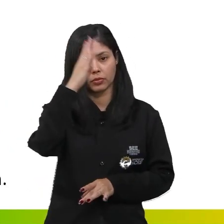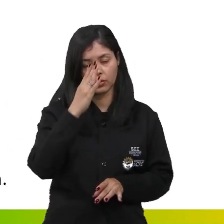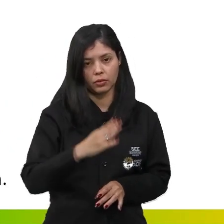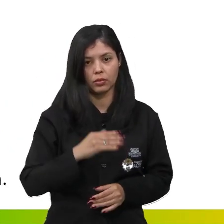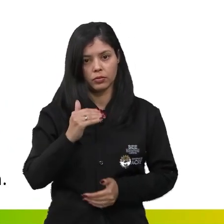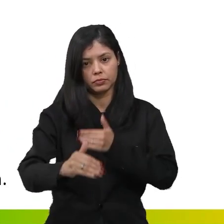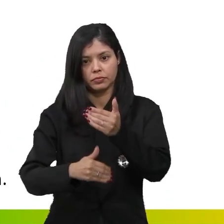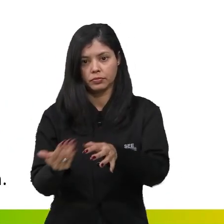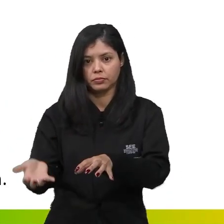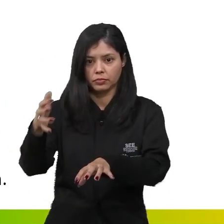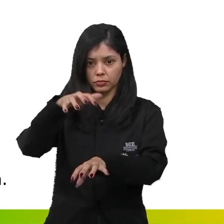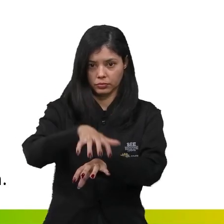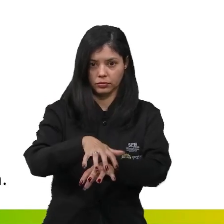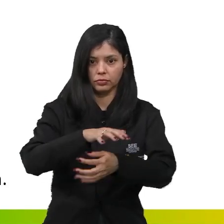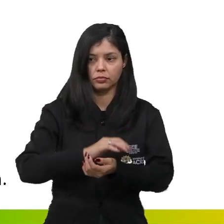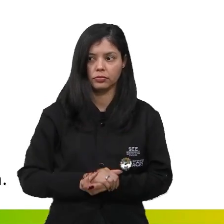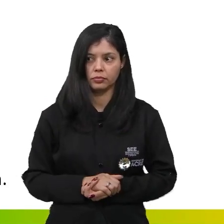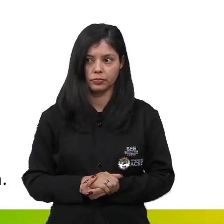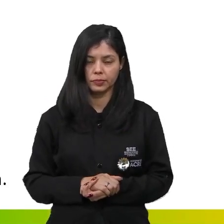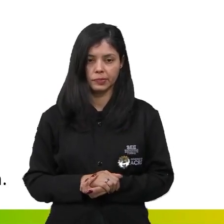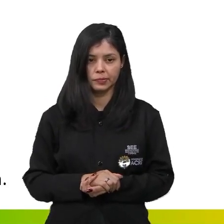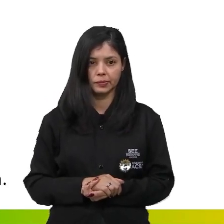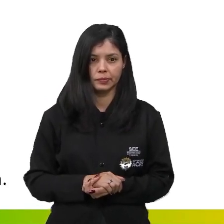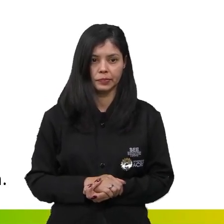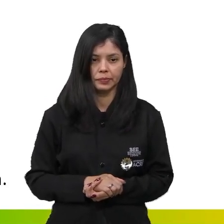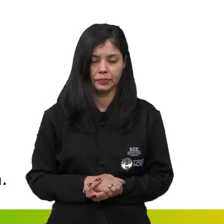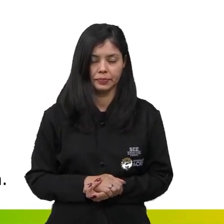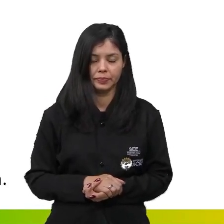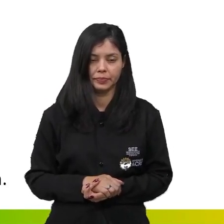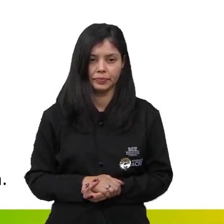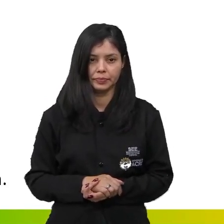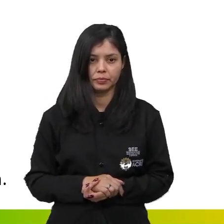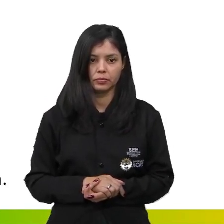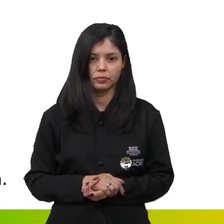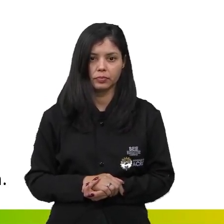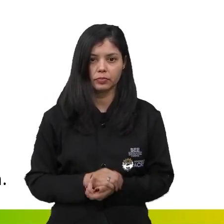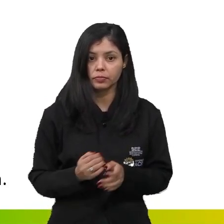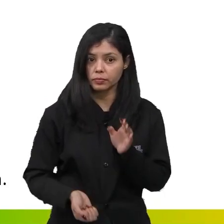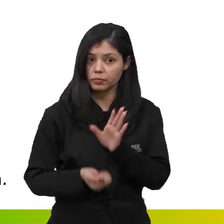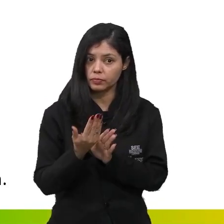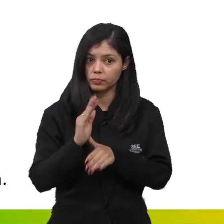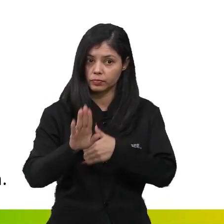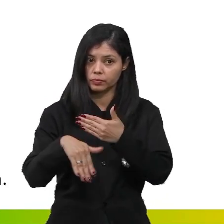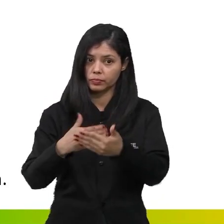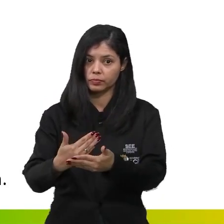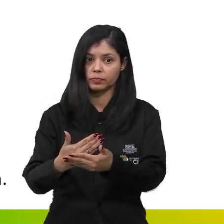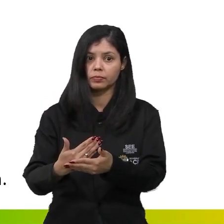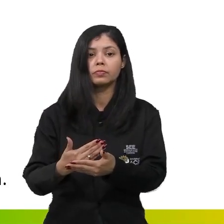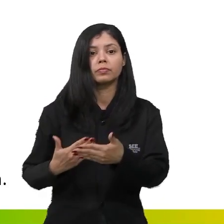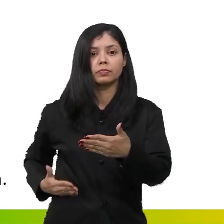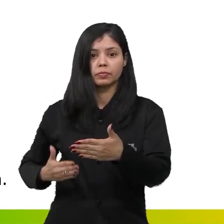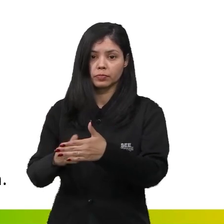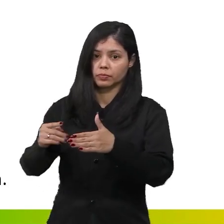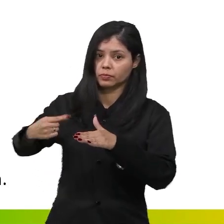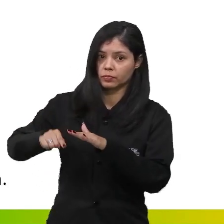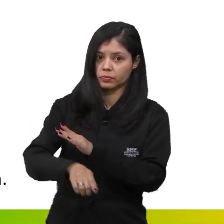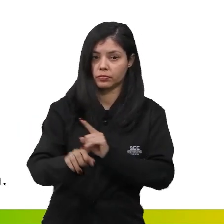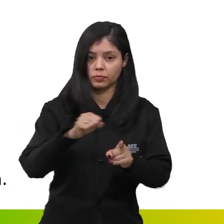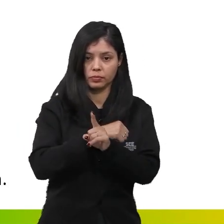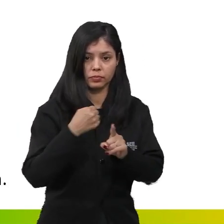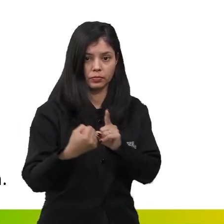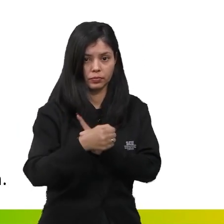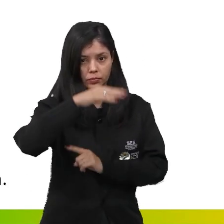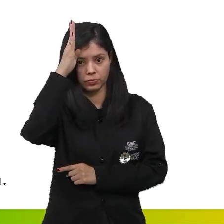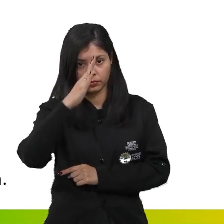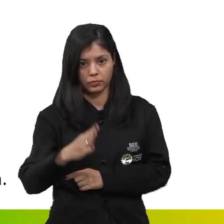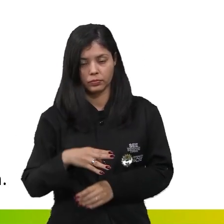foram trazidos ao Brasil ao longo da colonização. Esse processo gerou impactos